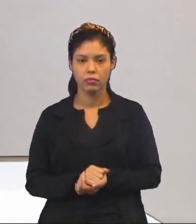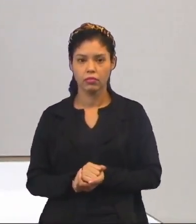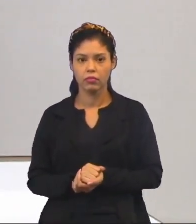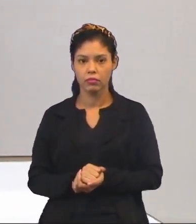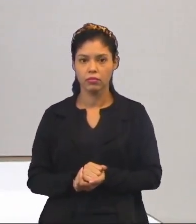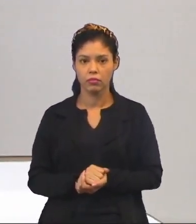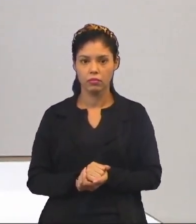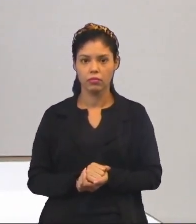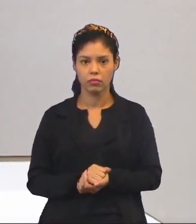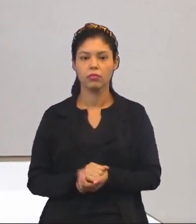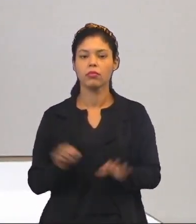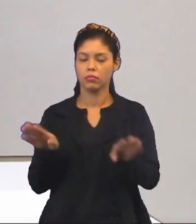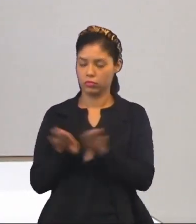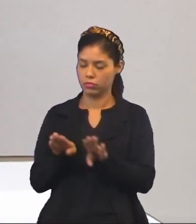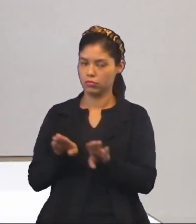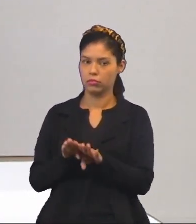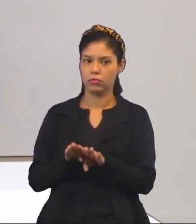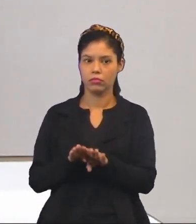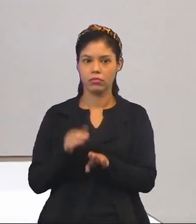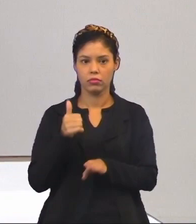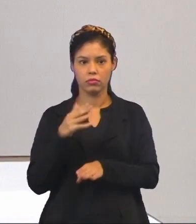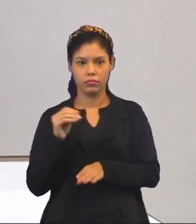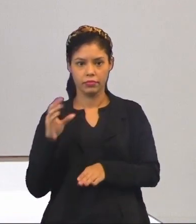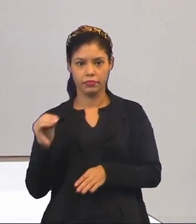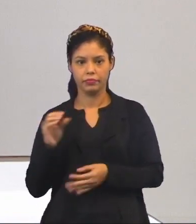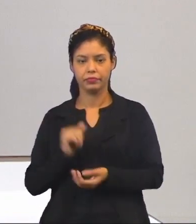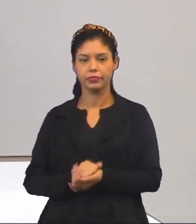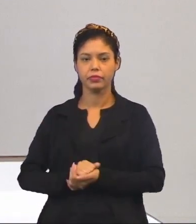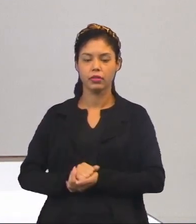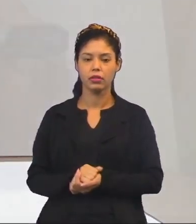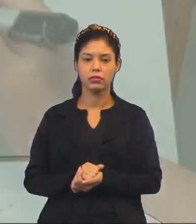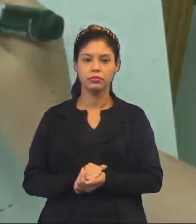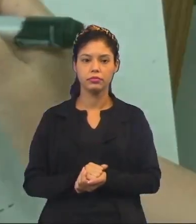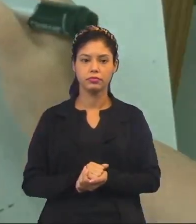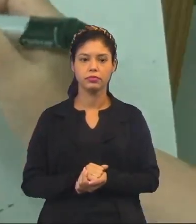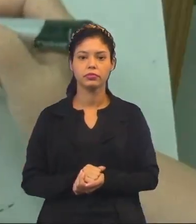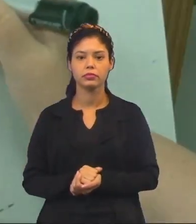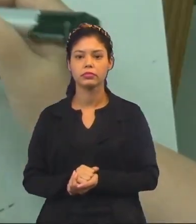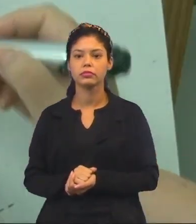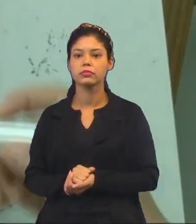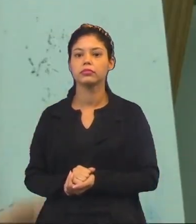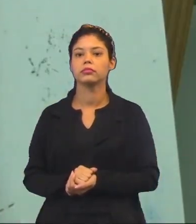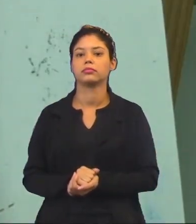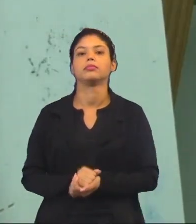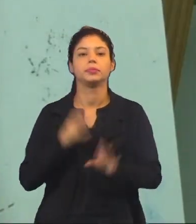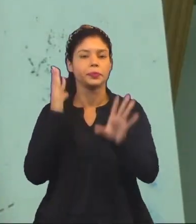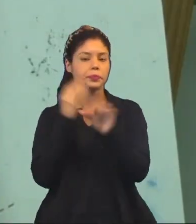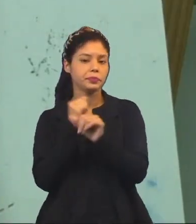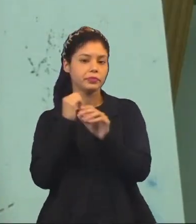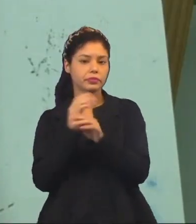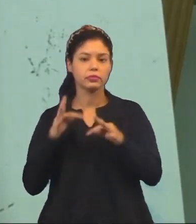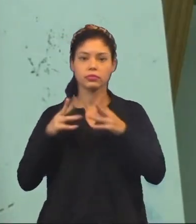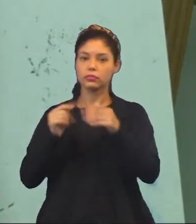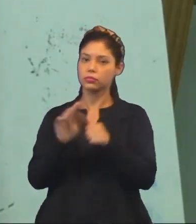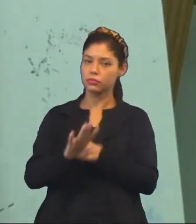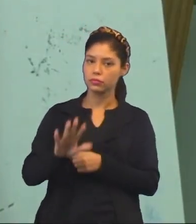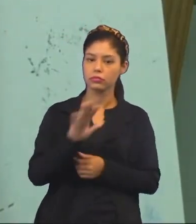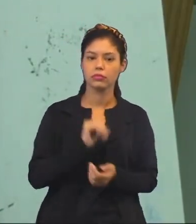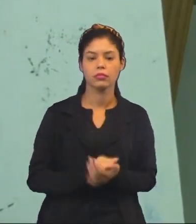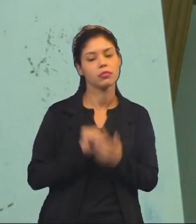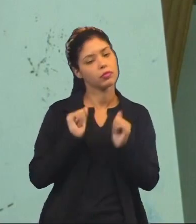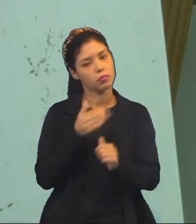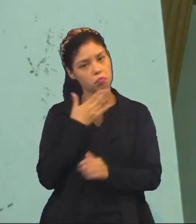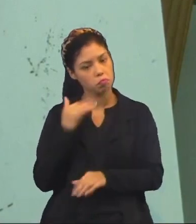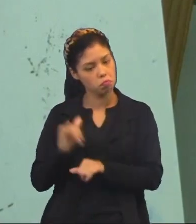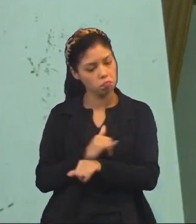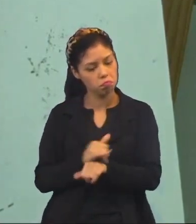E mais aqui embaixo que também tem 70, tem 100. Então, eu vou adicionar todos os outros. Aí você pode usar a